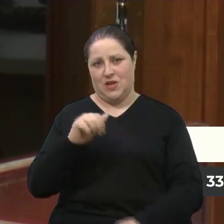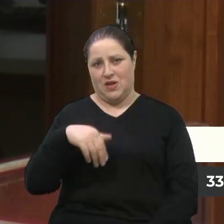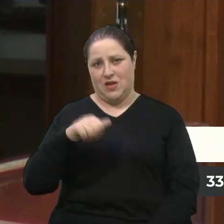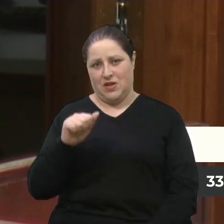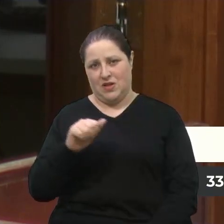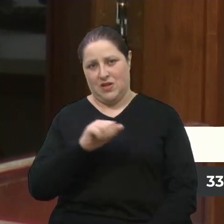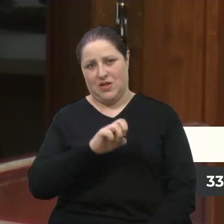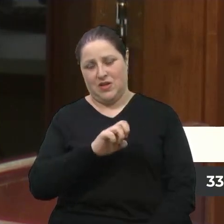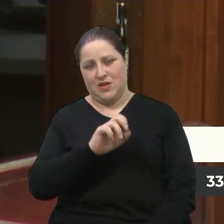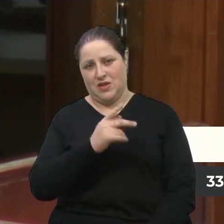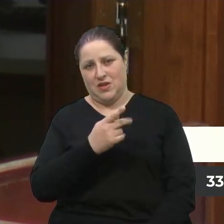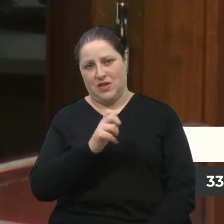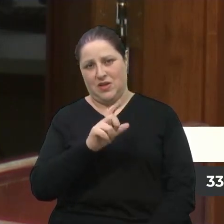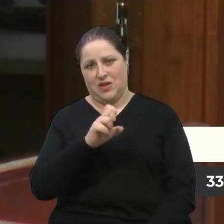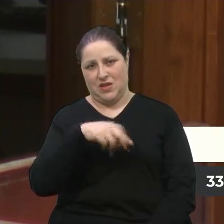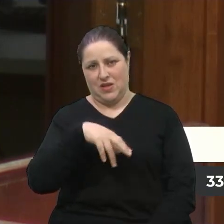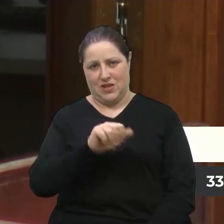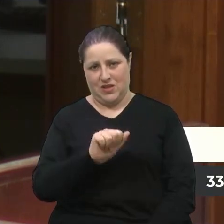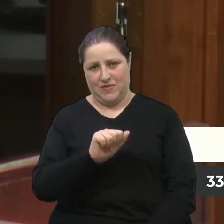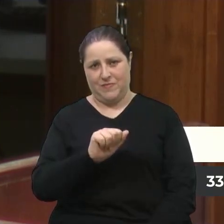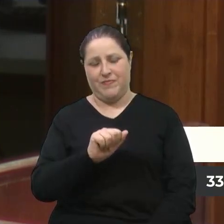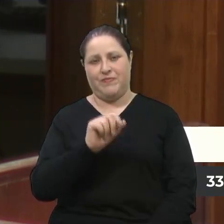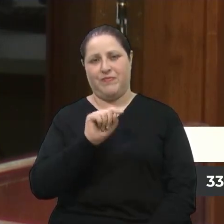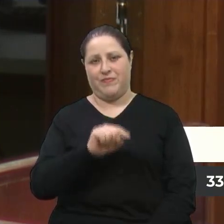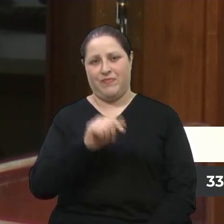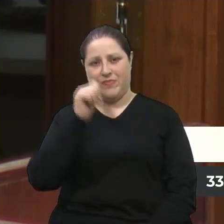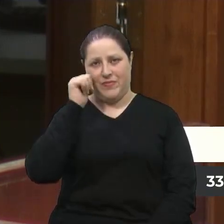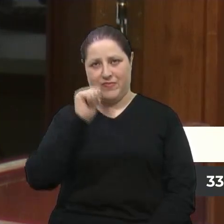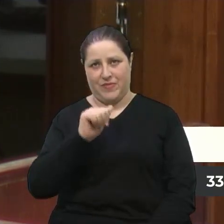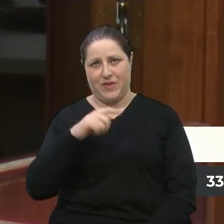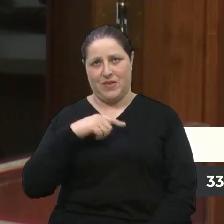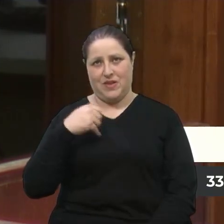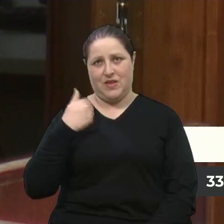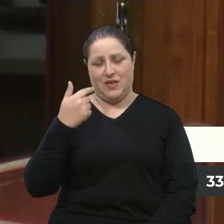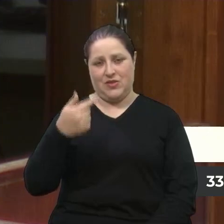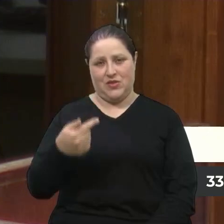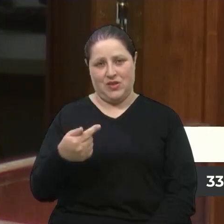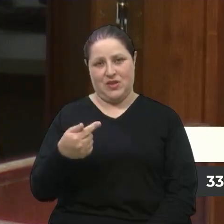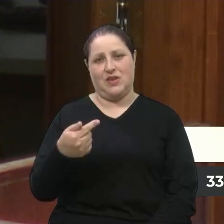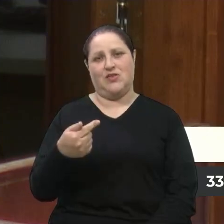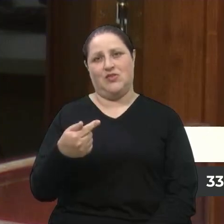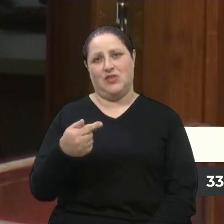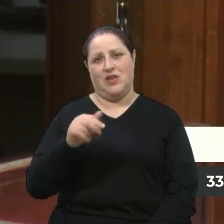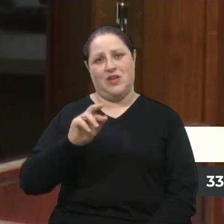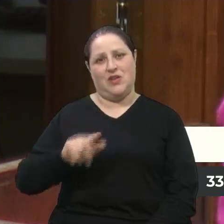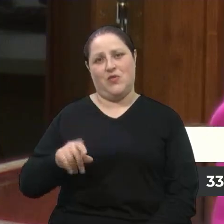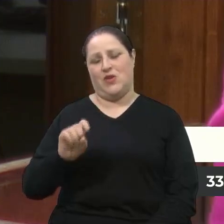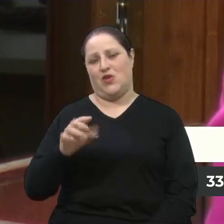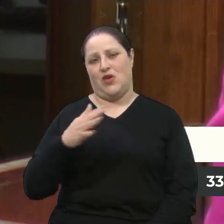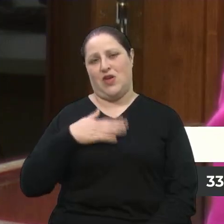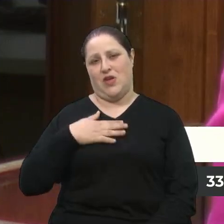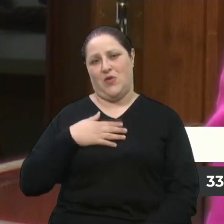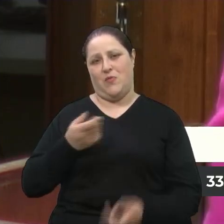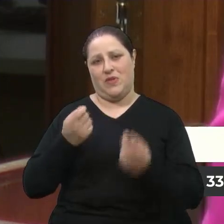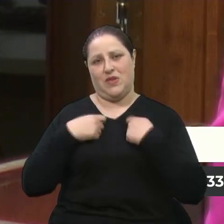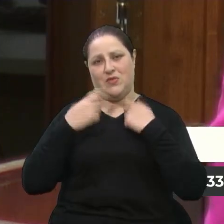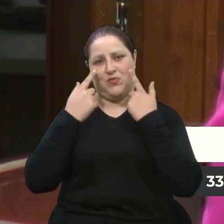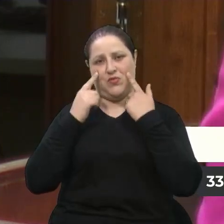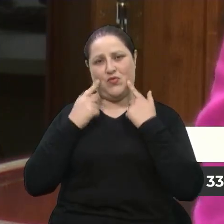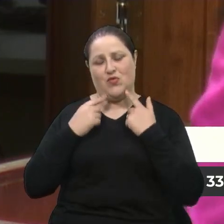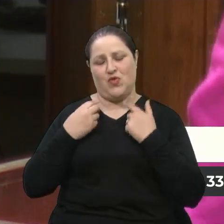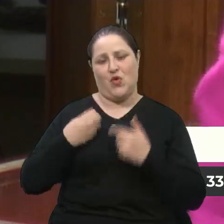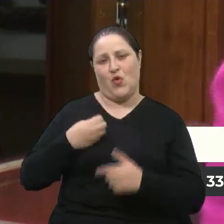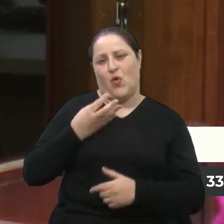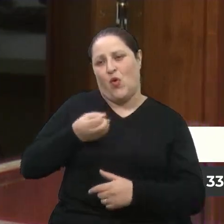Strey Hibner. A Ana Helena tem 7 anos de idade e não foi só a mim que ela fez chorar ontem, contando um pouco